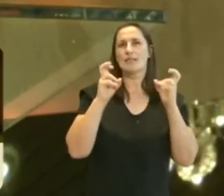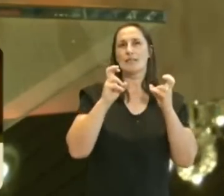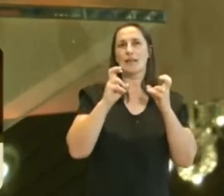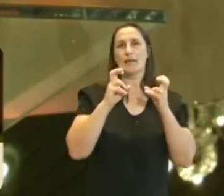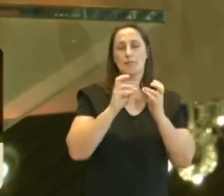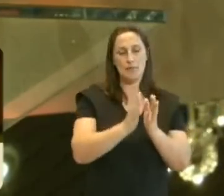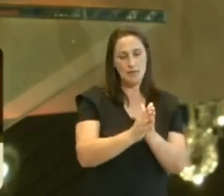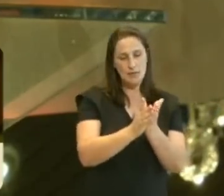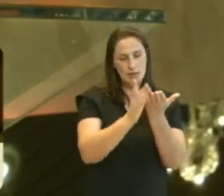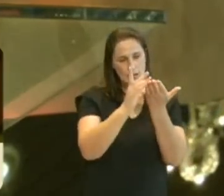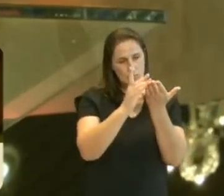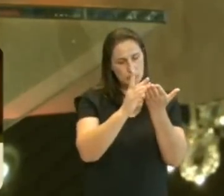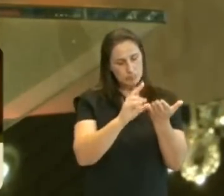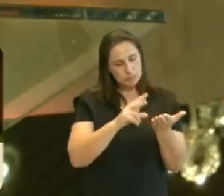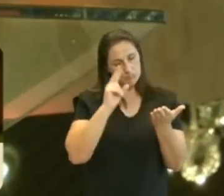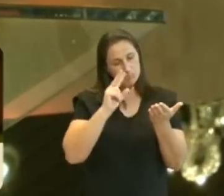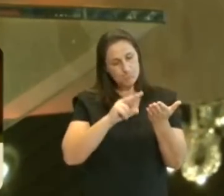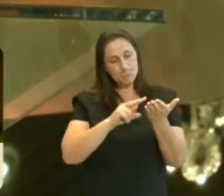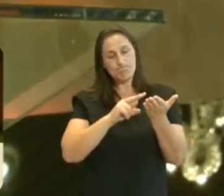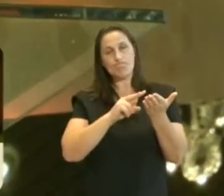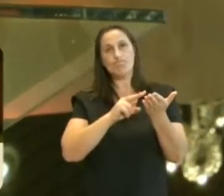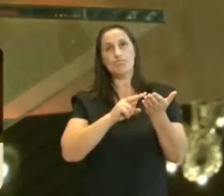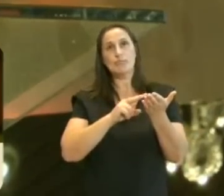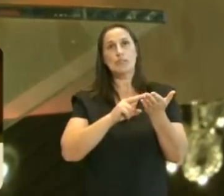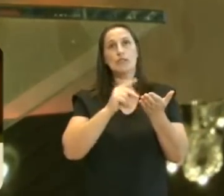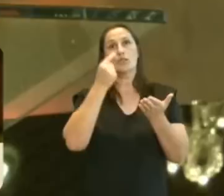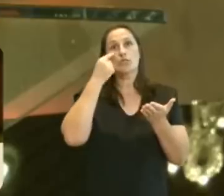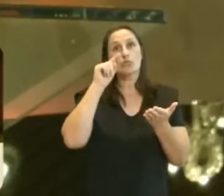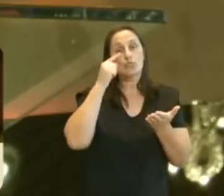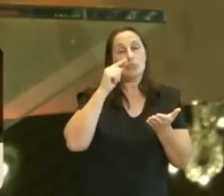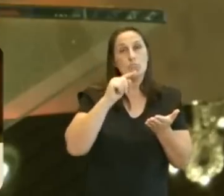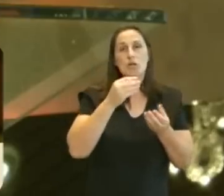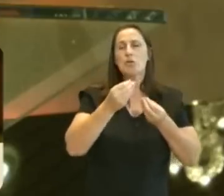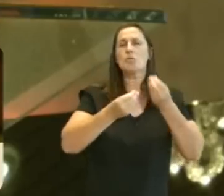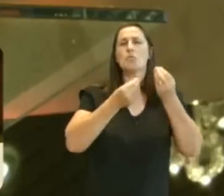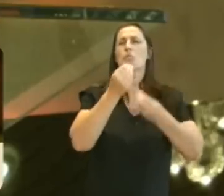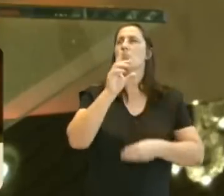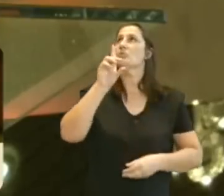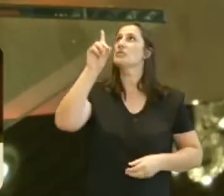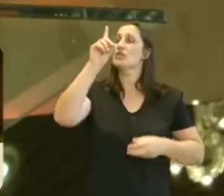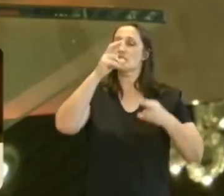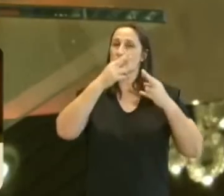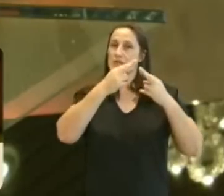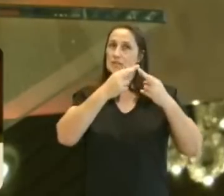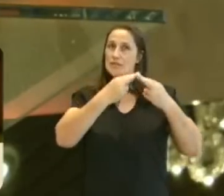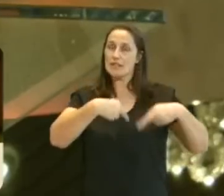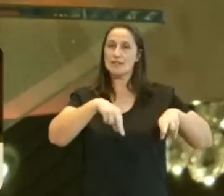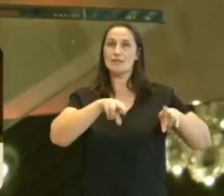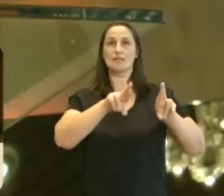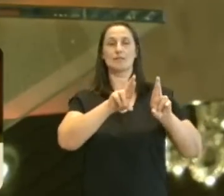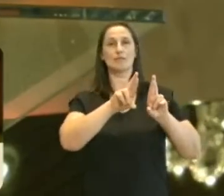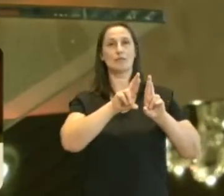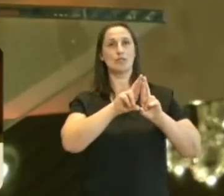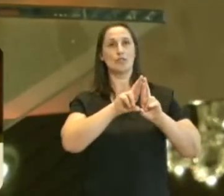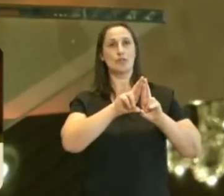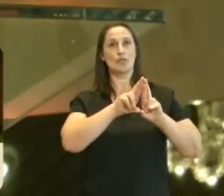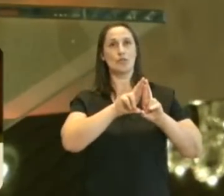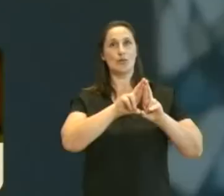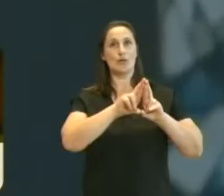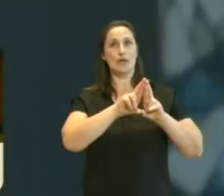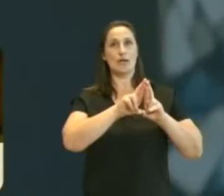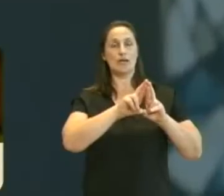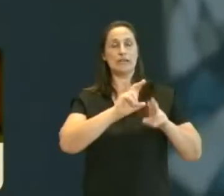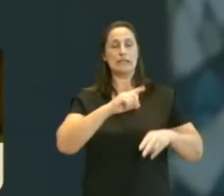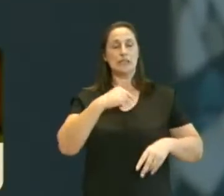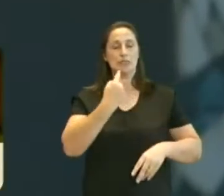de Deus e tentando descobrir como o Senhor renovou e fez ressurgir das cinzas da